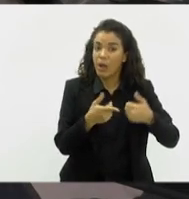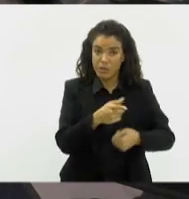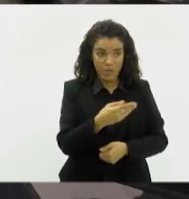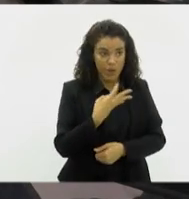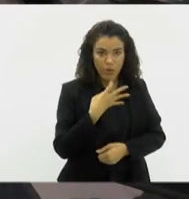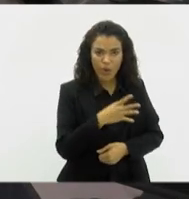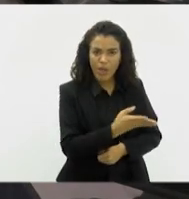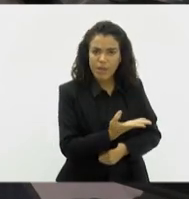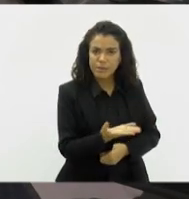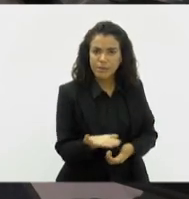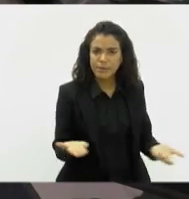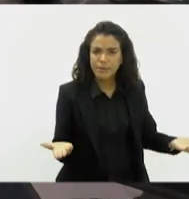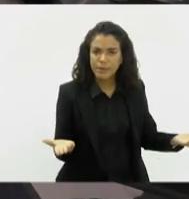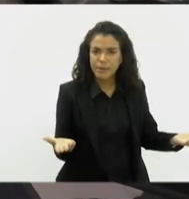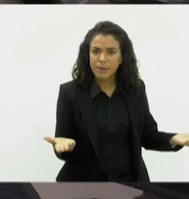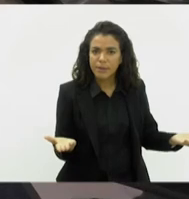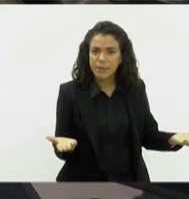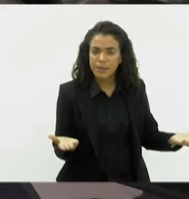dia. É o mínimo que eu pressuponho.